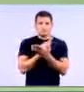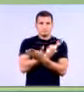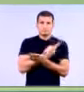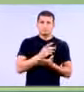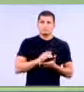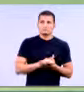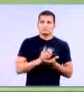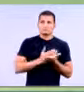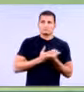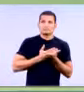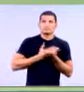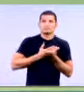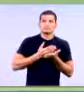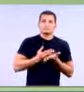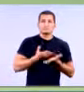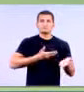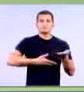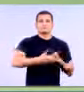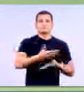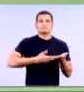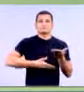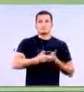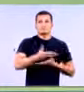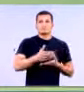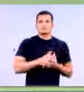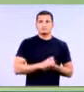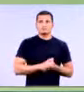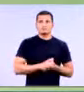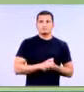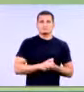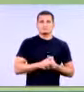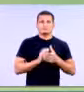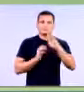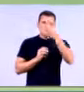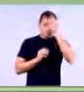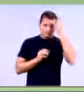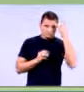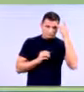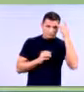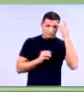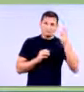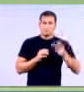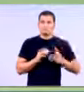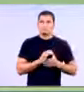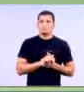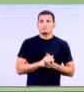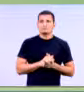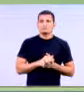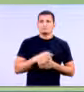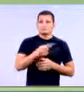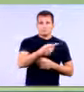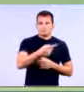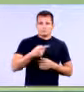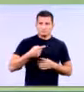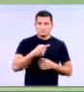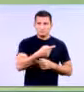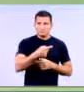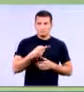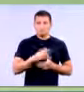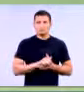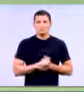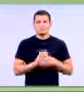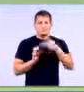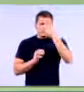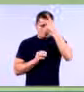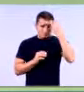de uma interação entre sujeito e meio, entre sujeito e